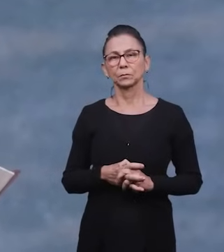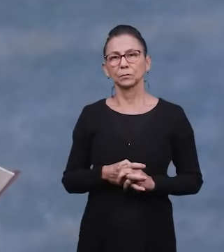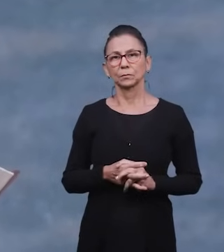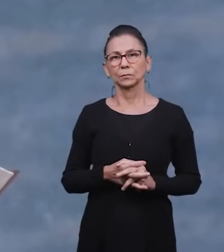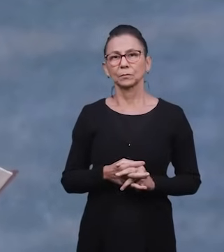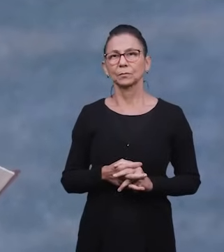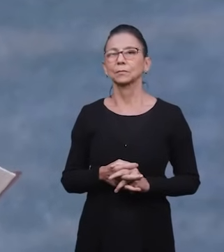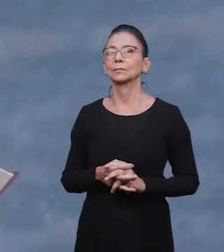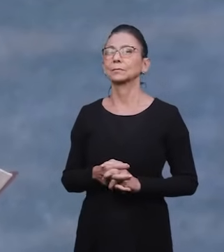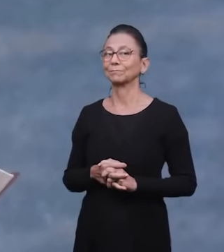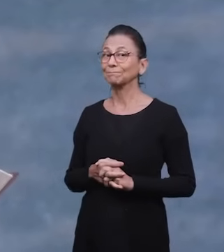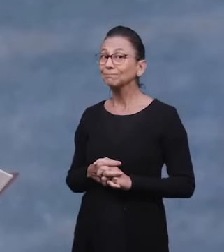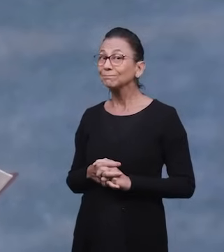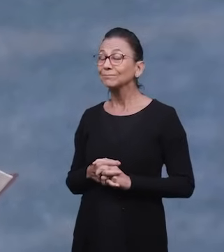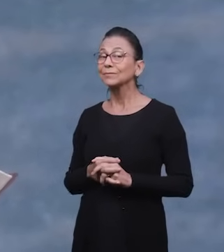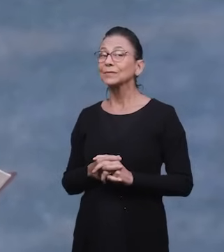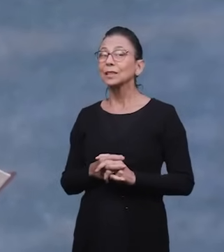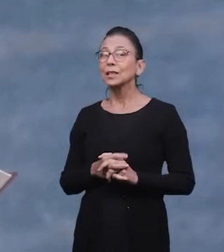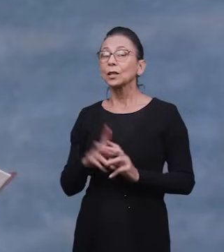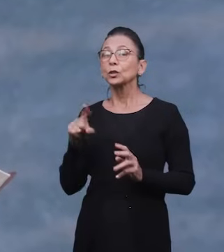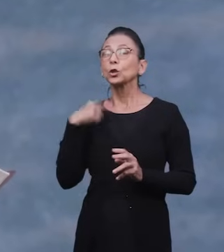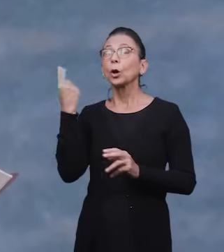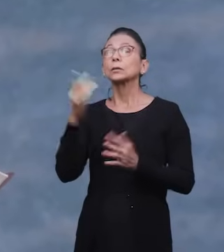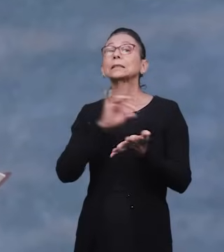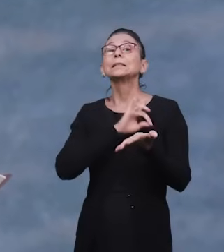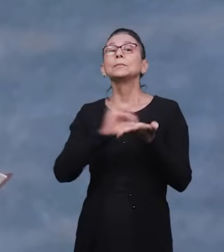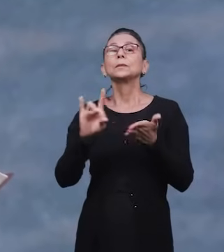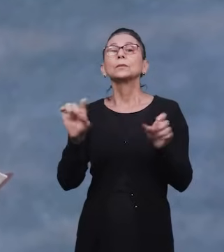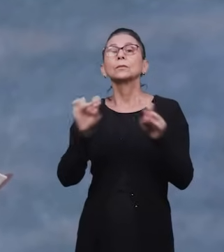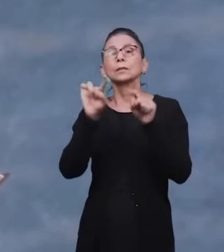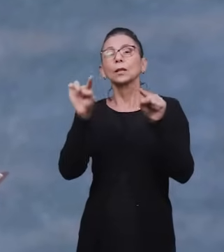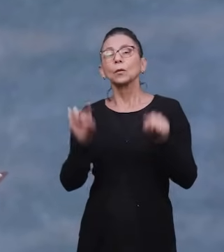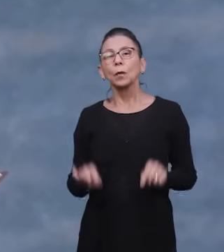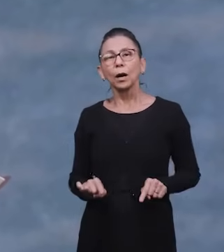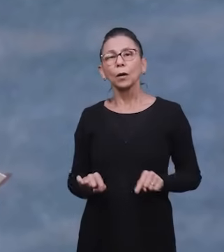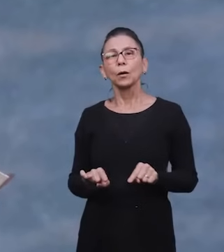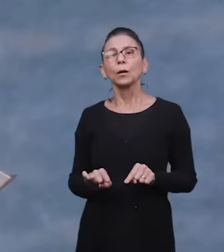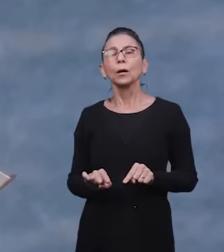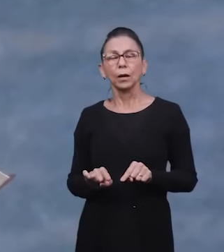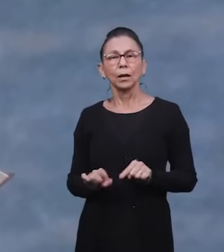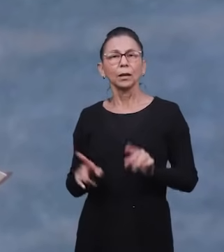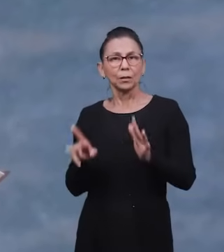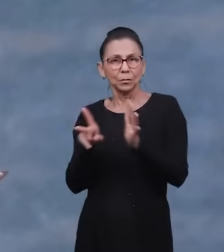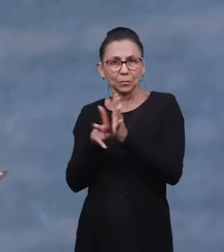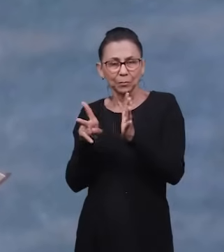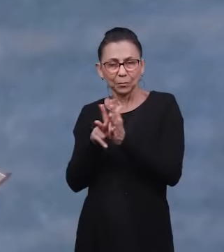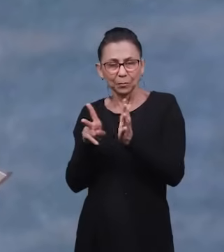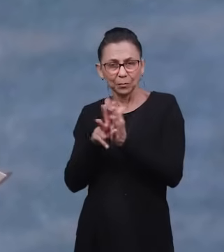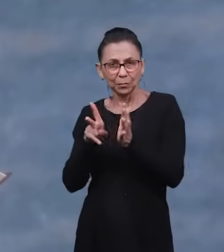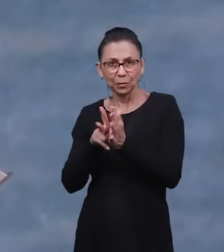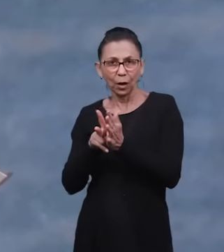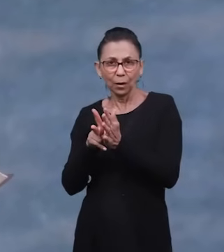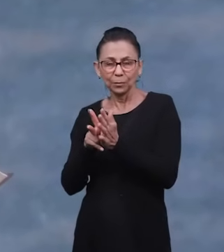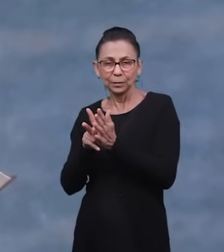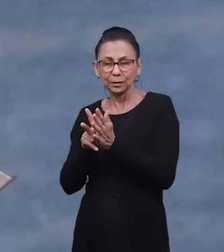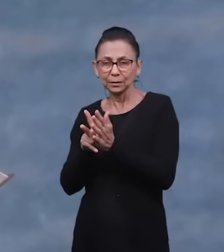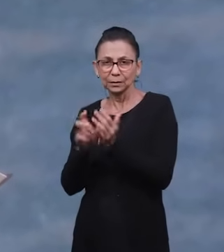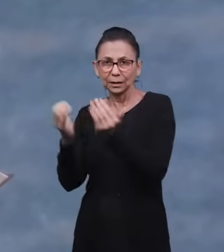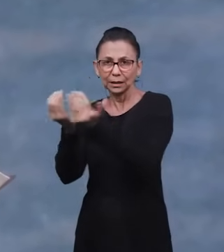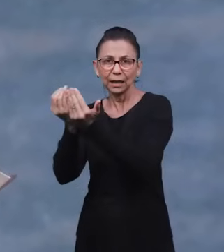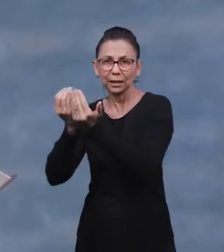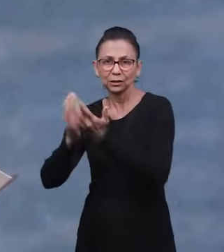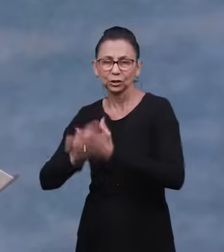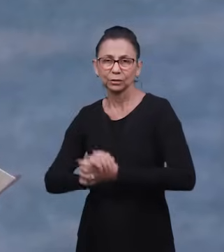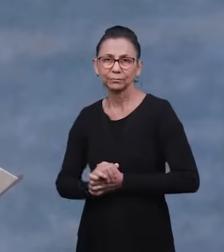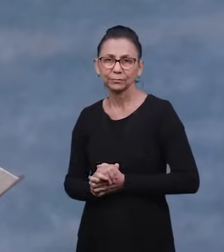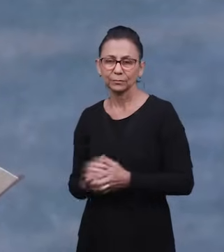inimigos do homem são os da sua própria casa, está lá em Mateus. Eu sempre gosto de explicar bem isso. Os inimigos